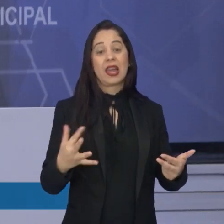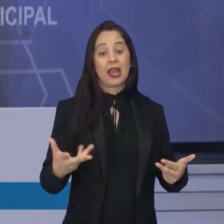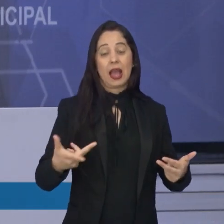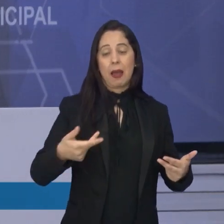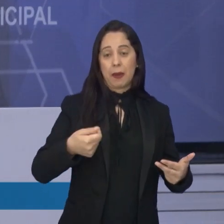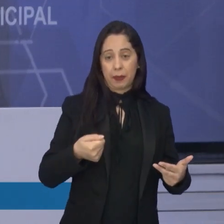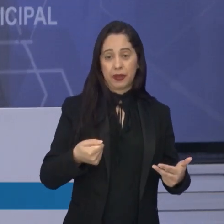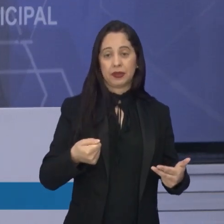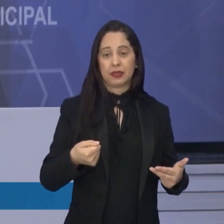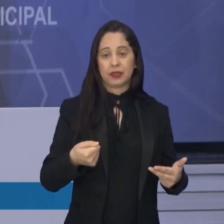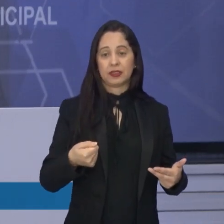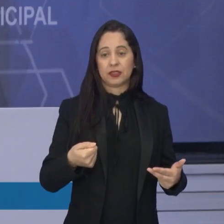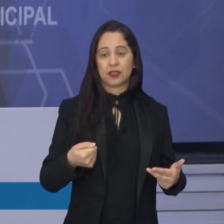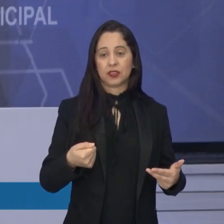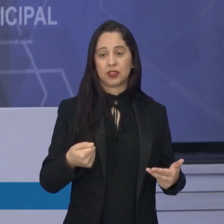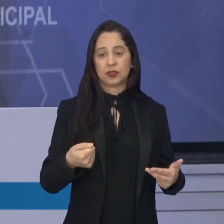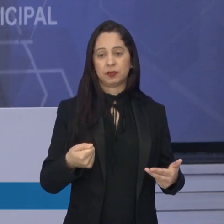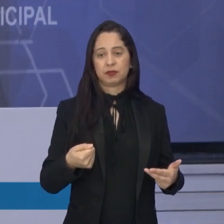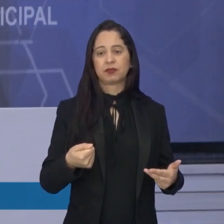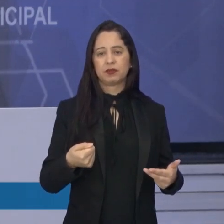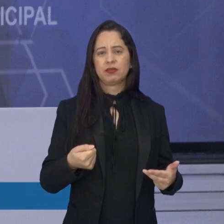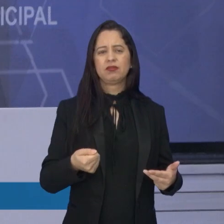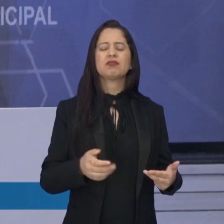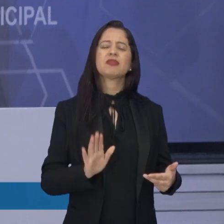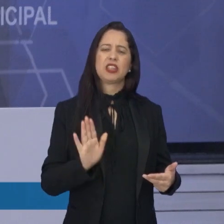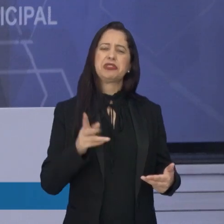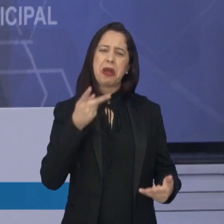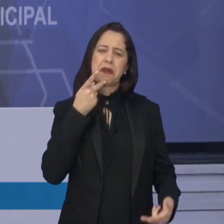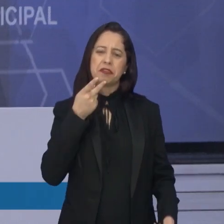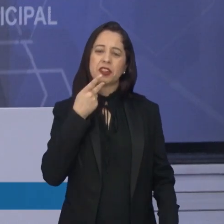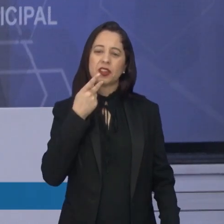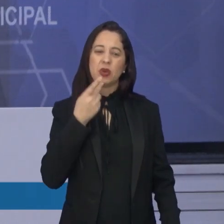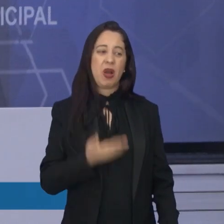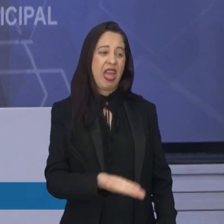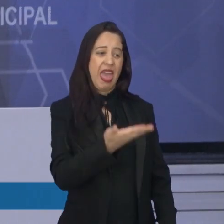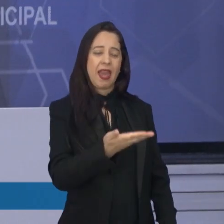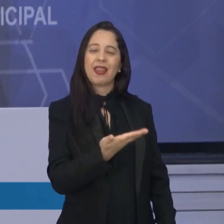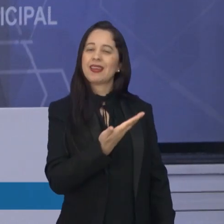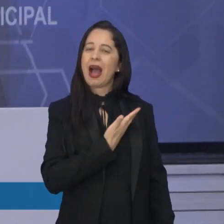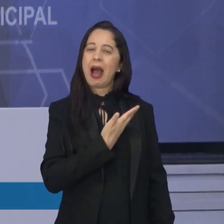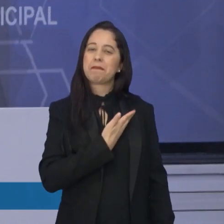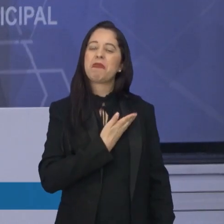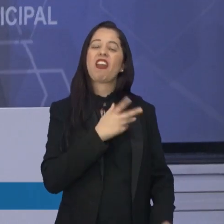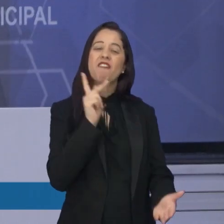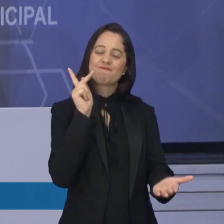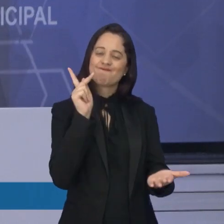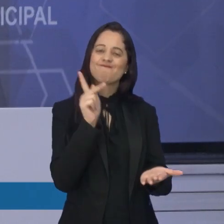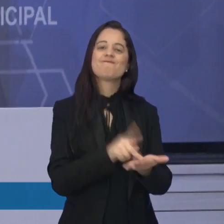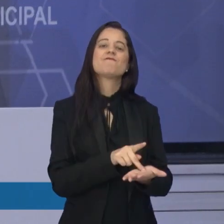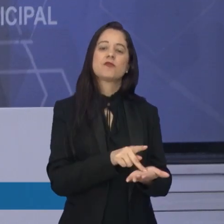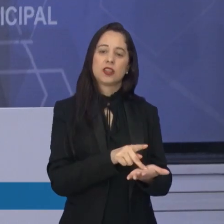a todas algo que já foi colocado aqui, ser uma amiga leal, né?